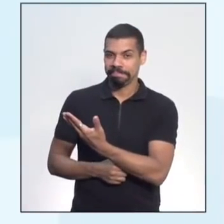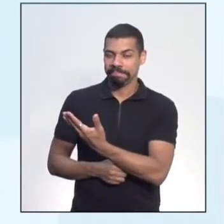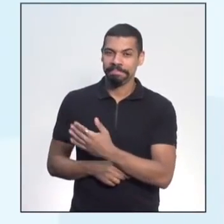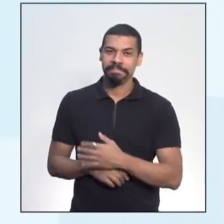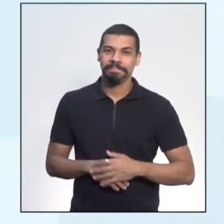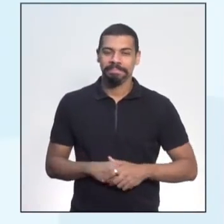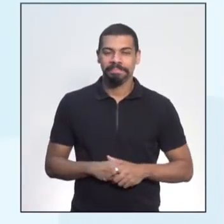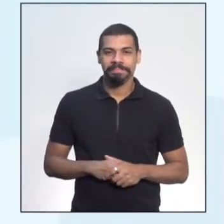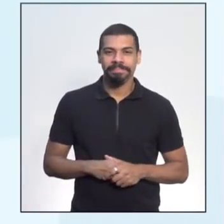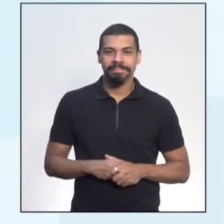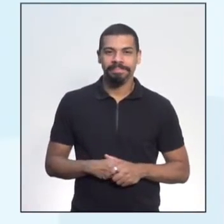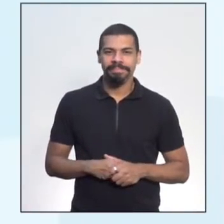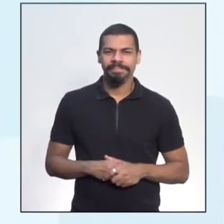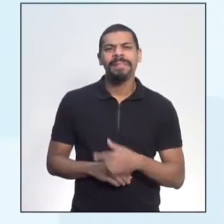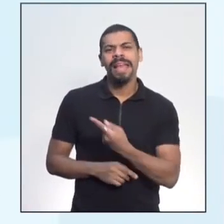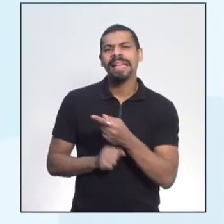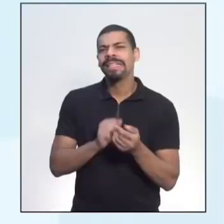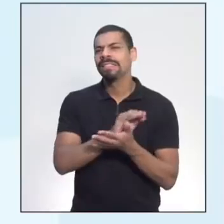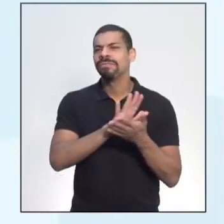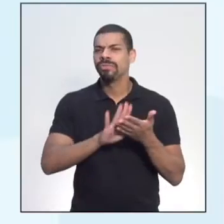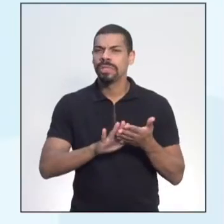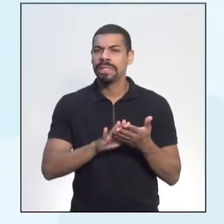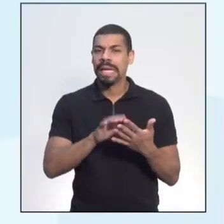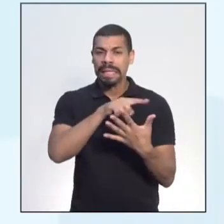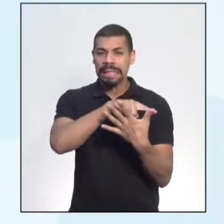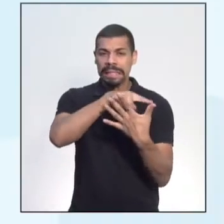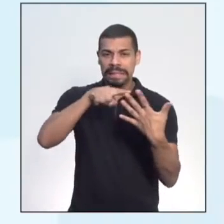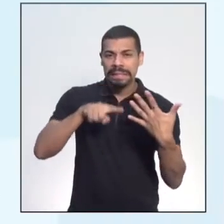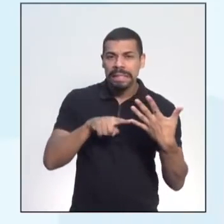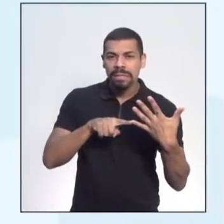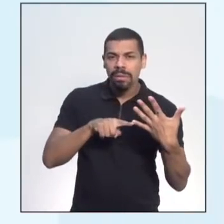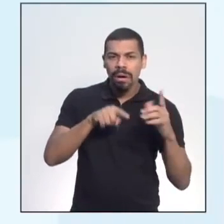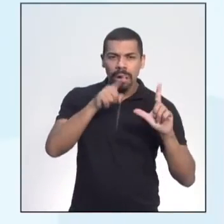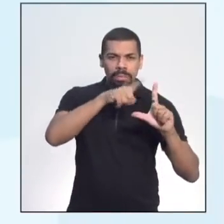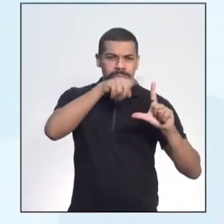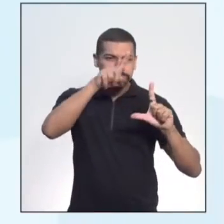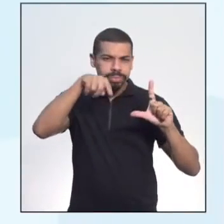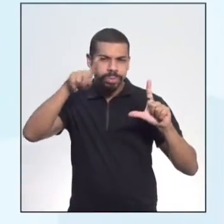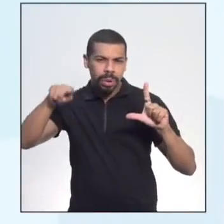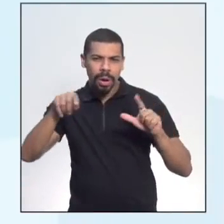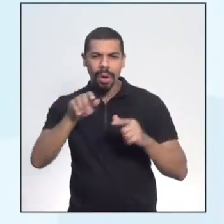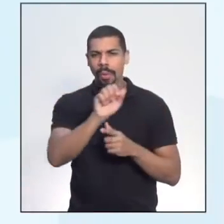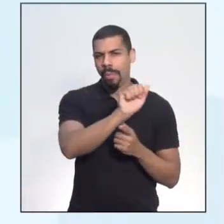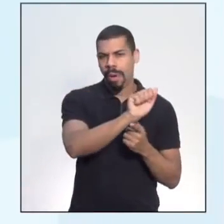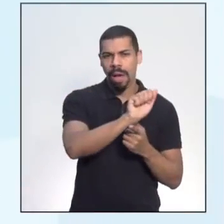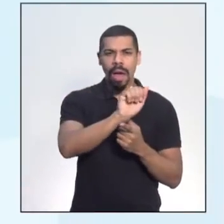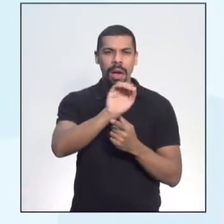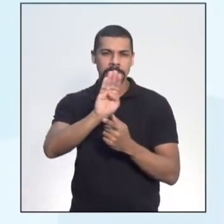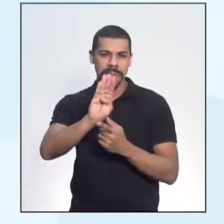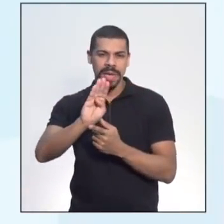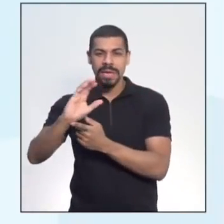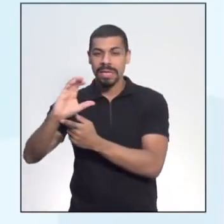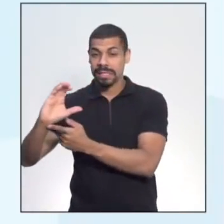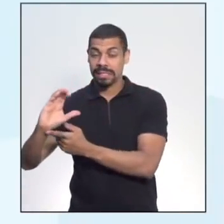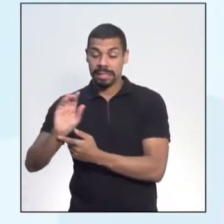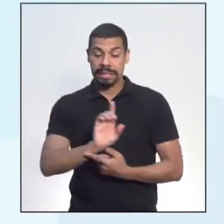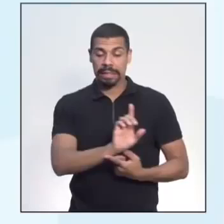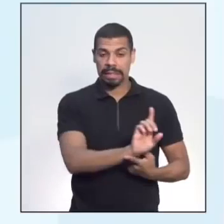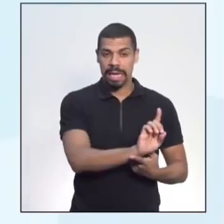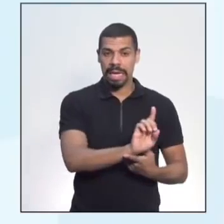13. Bom, essa atividade tem 5 gráficos. Vocês estão vendo os 5 gráficos? A, B,